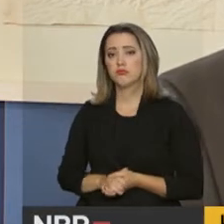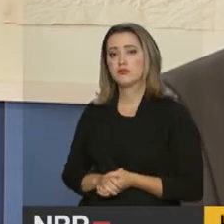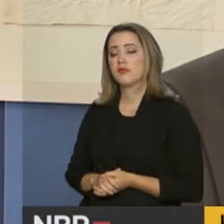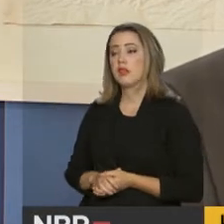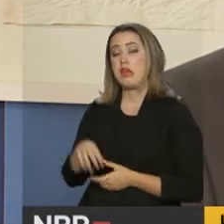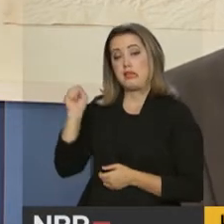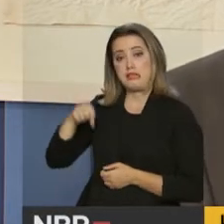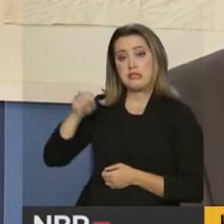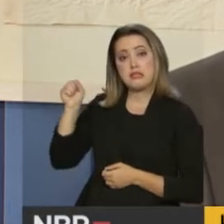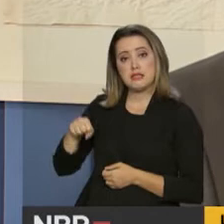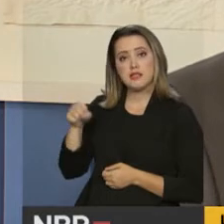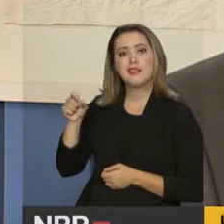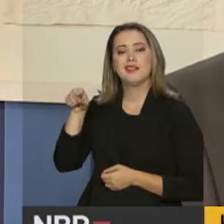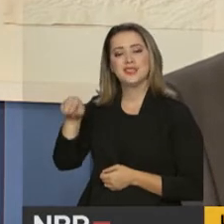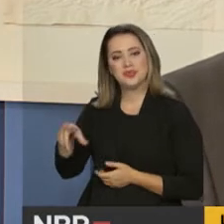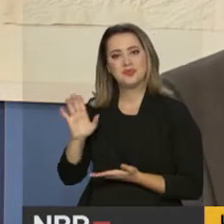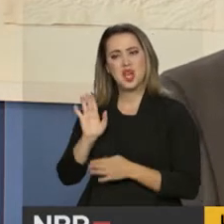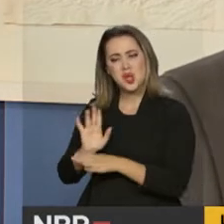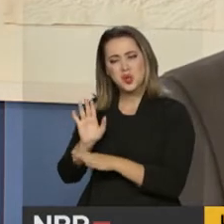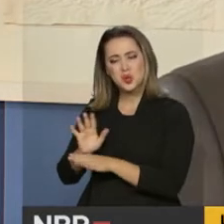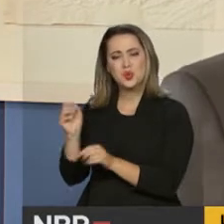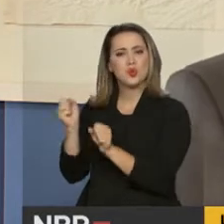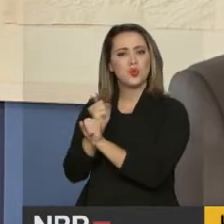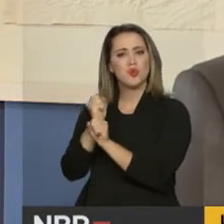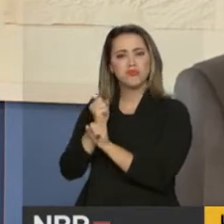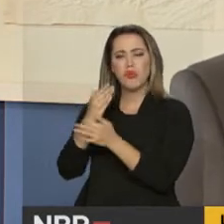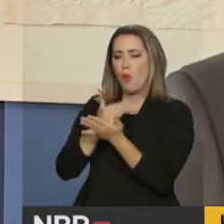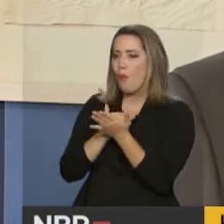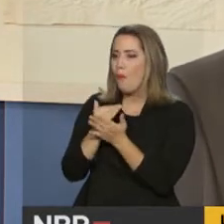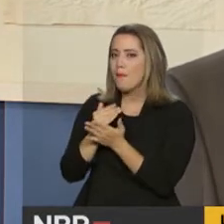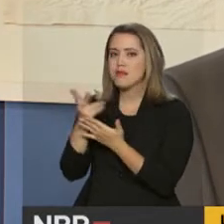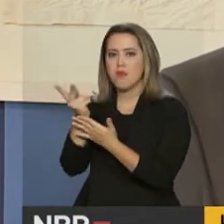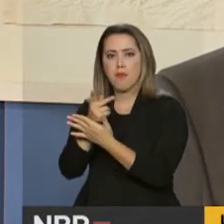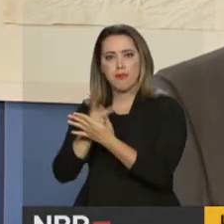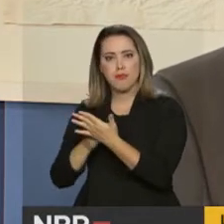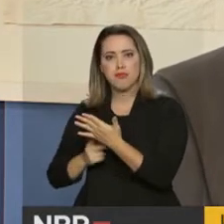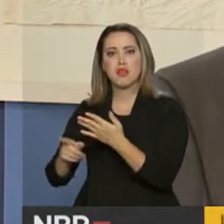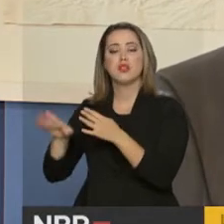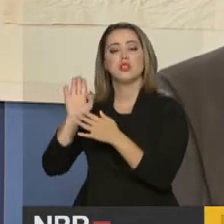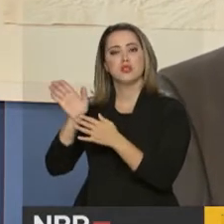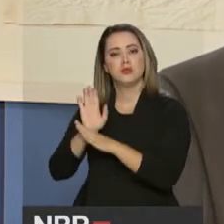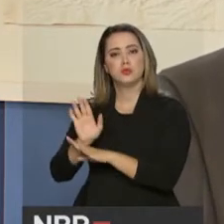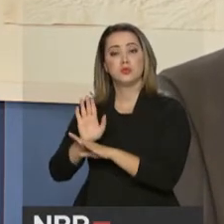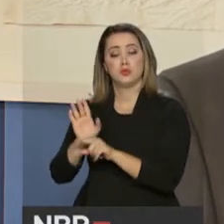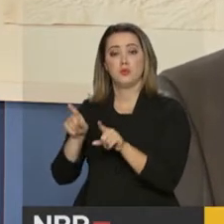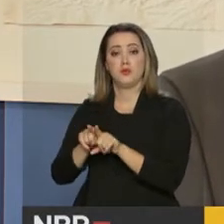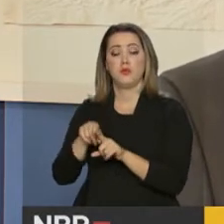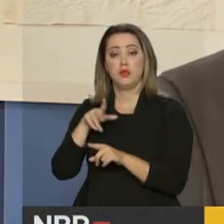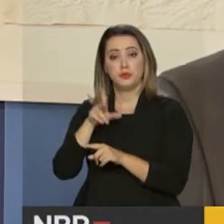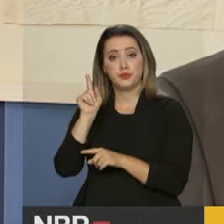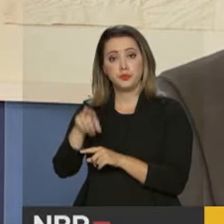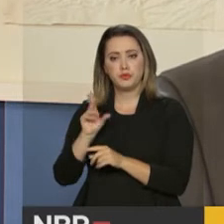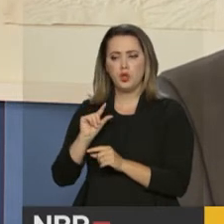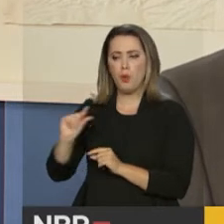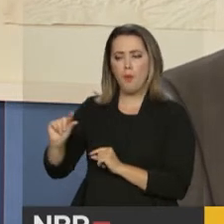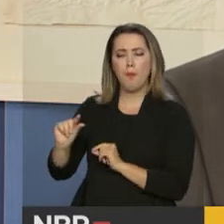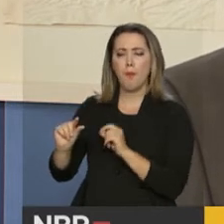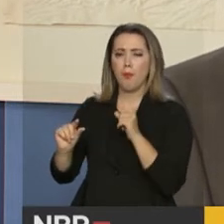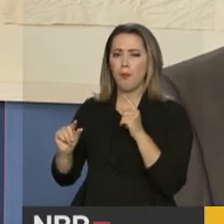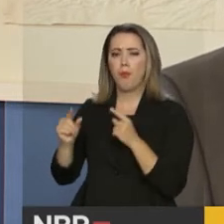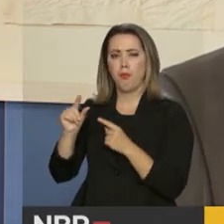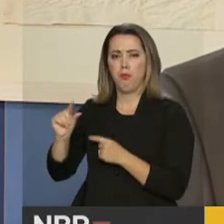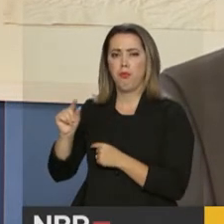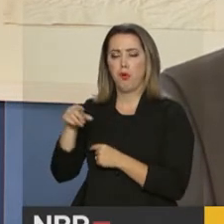foi um grande entusiasta do projeto de Brasília desde o começo. E ele e foi um pouco dele a